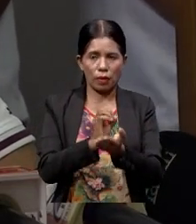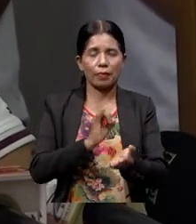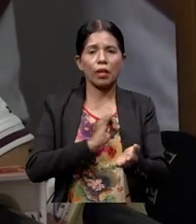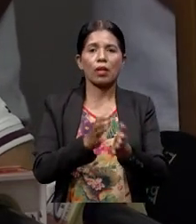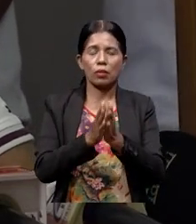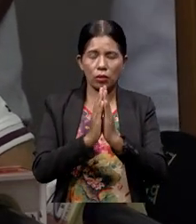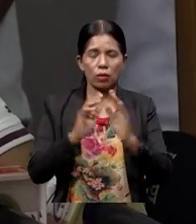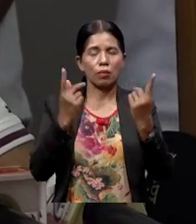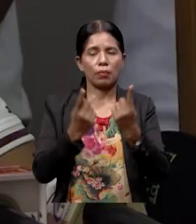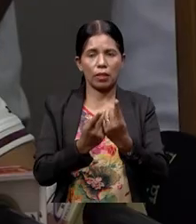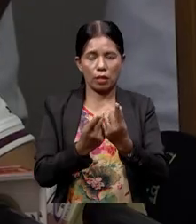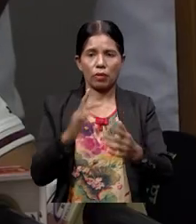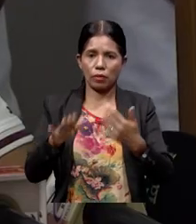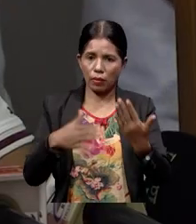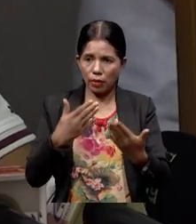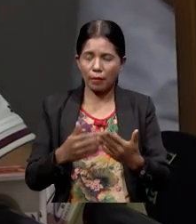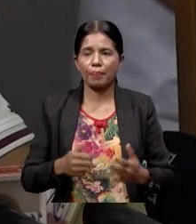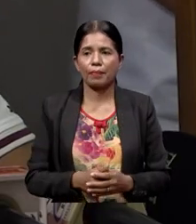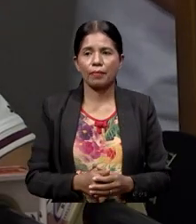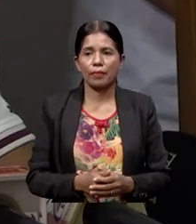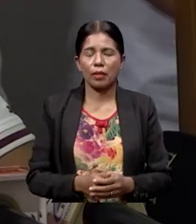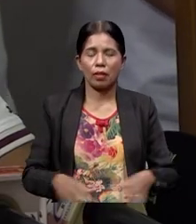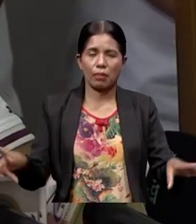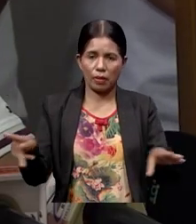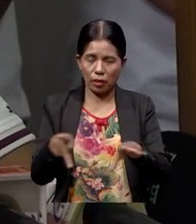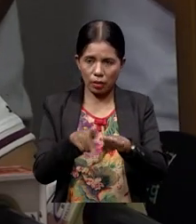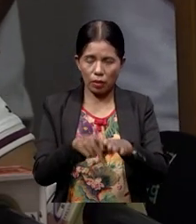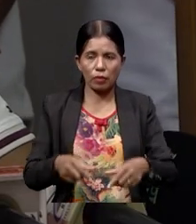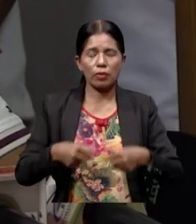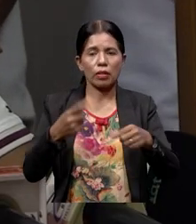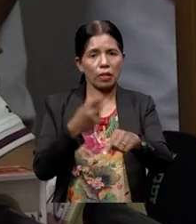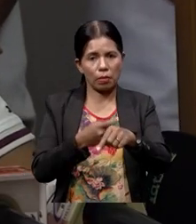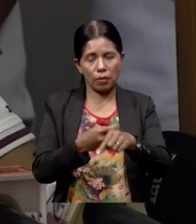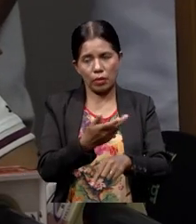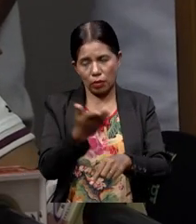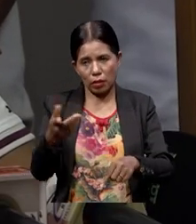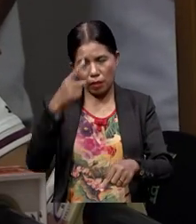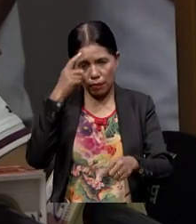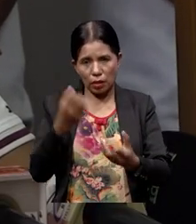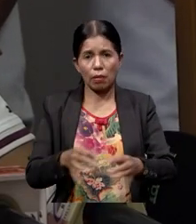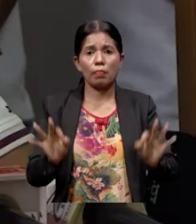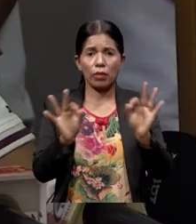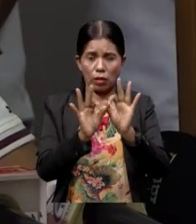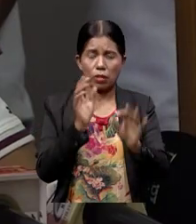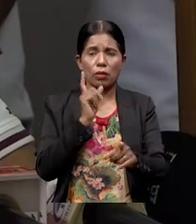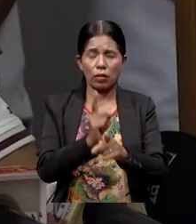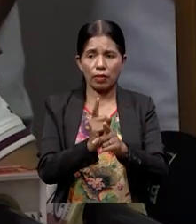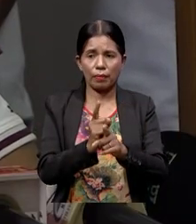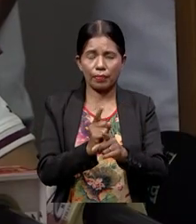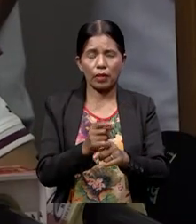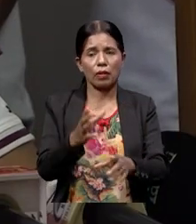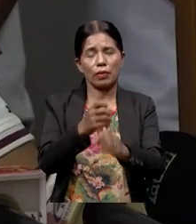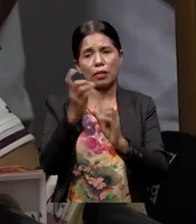a maluca empresária Soroto, a minha participação, foi o tempo e tuan, também é importante teves, a tu net a base de